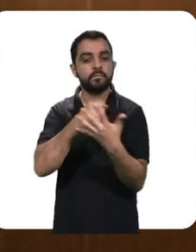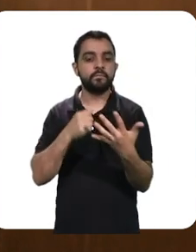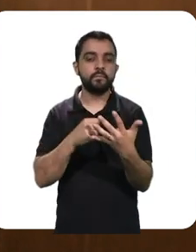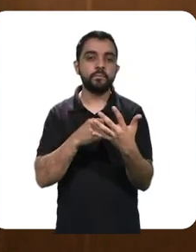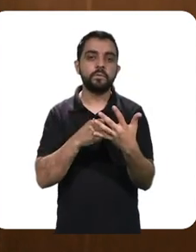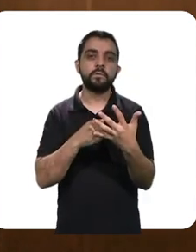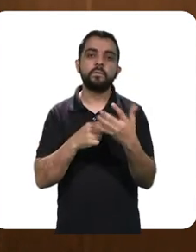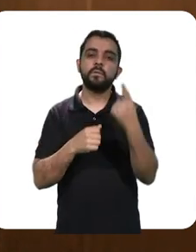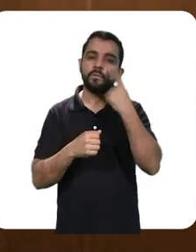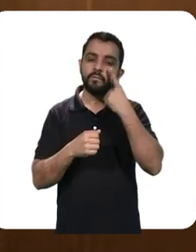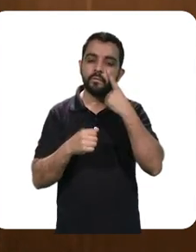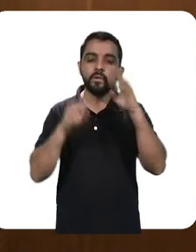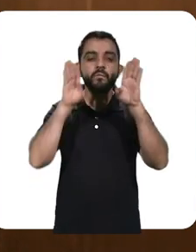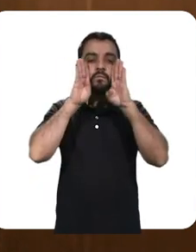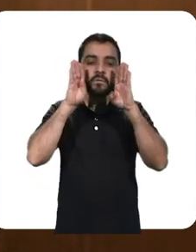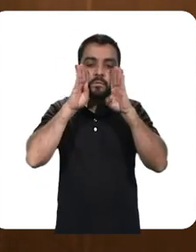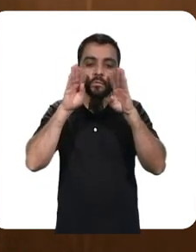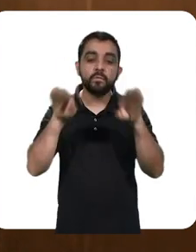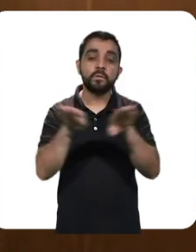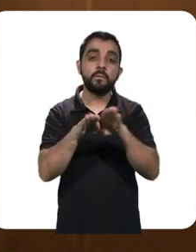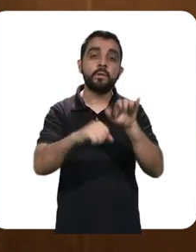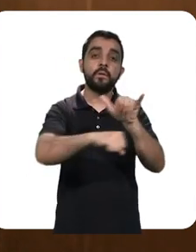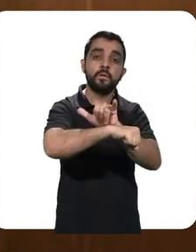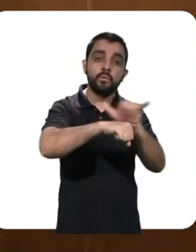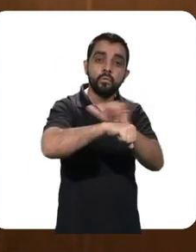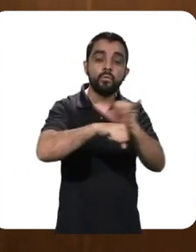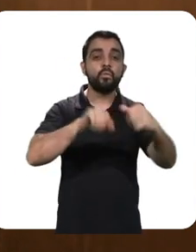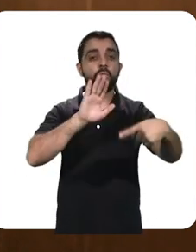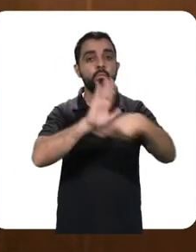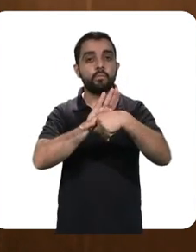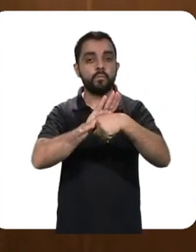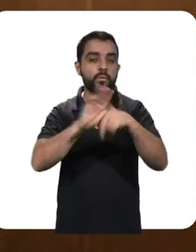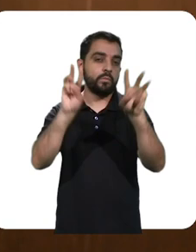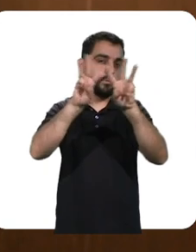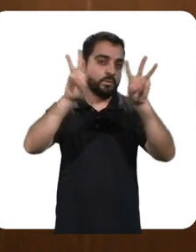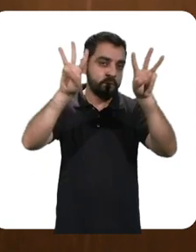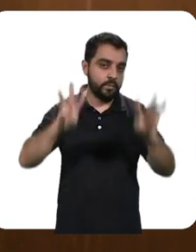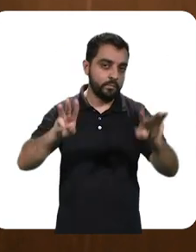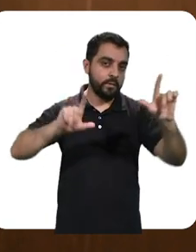sobre a pandemia do novo coronavírus, eu deixo o convite para que conheça outros